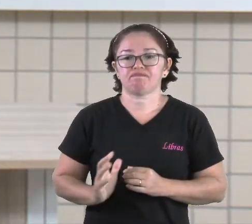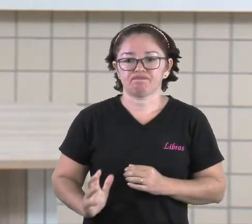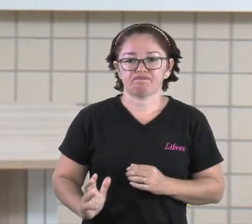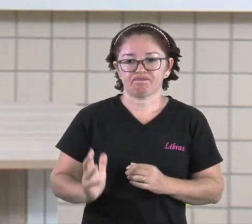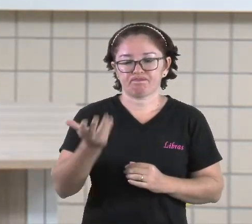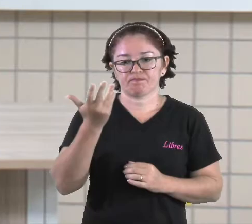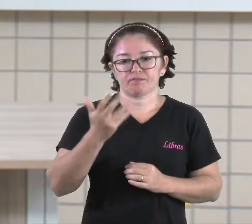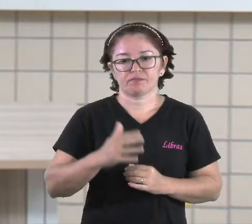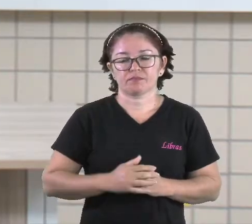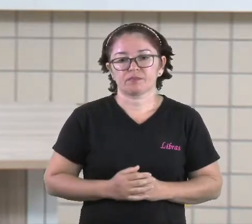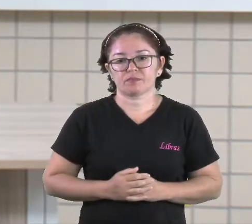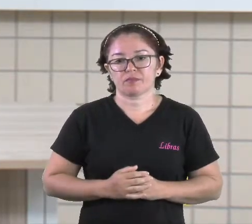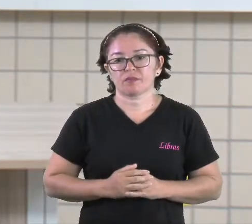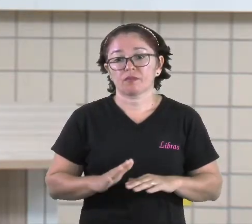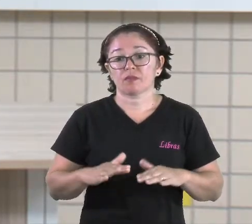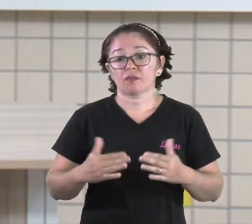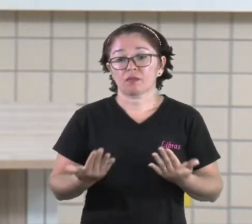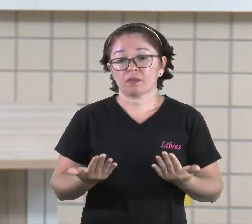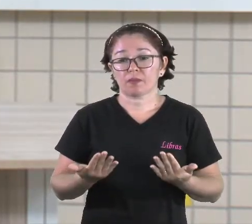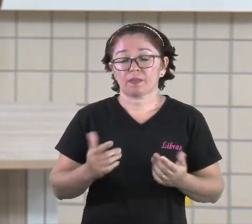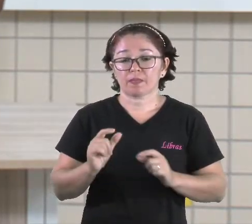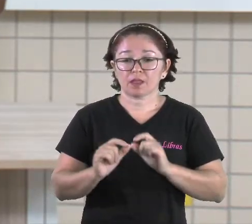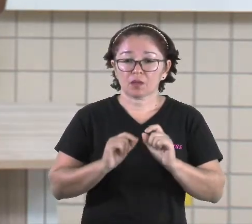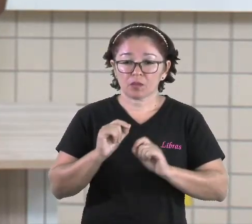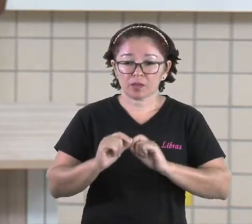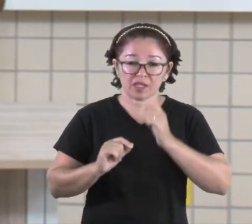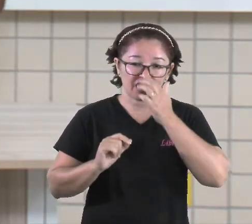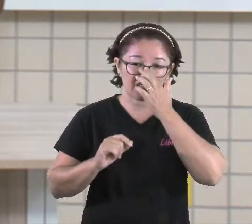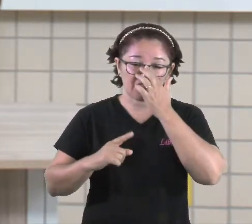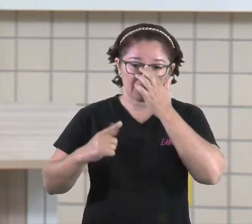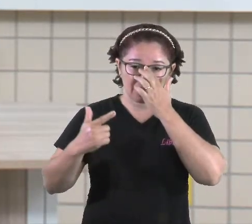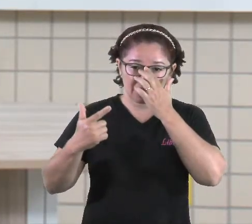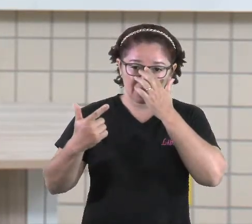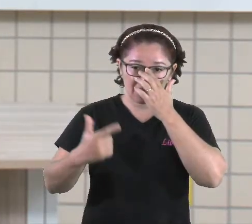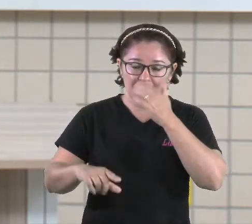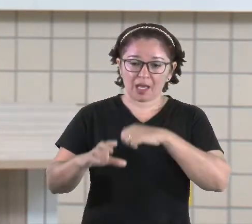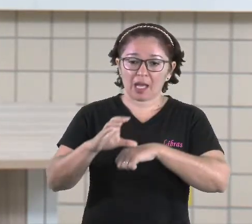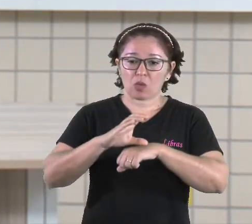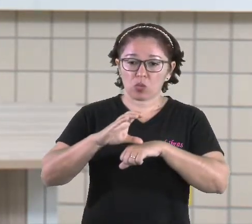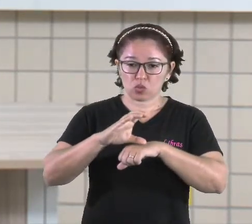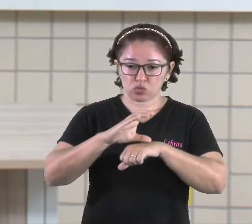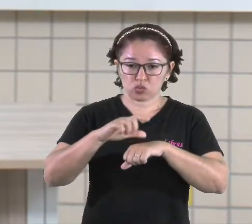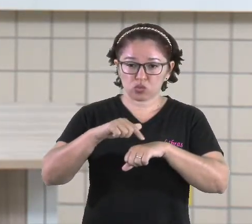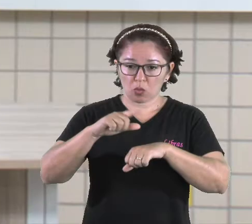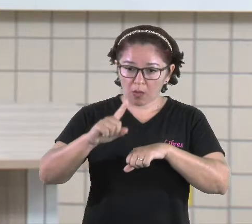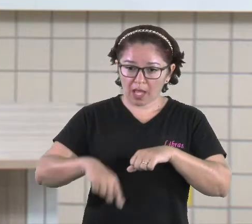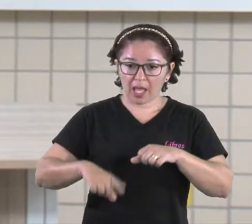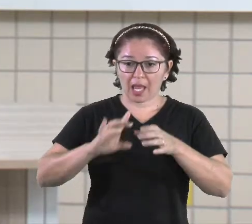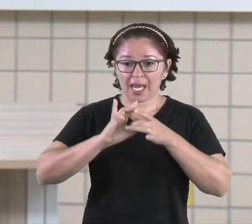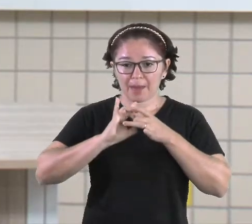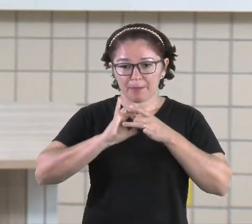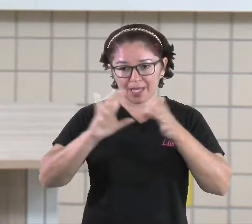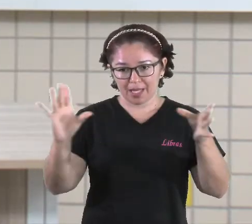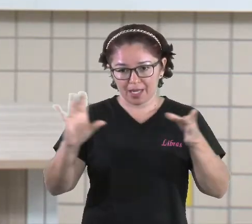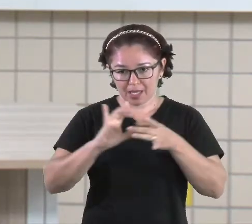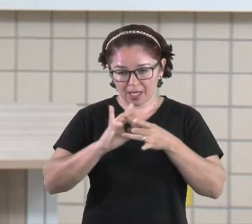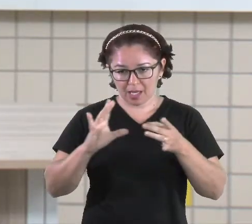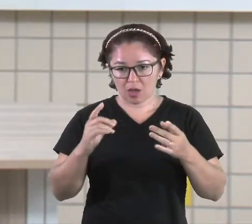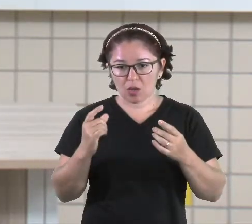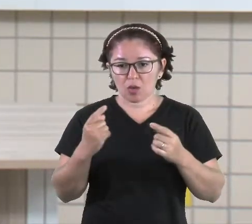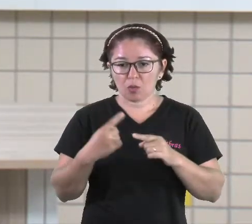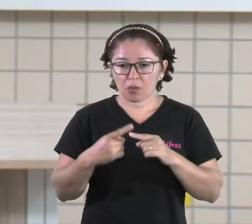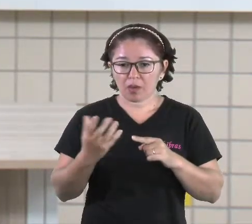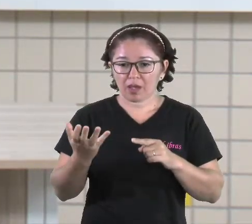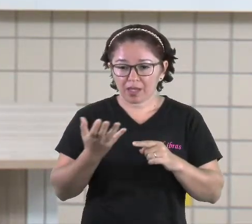progressista. O que significa isso? Liberal porque ela defendia o desenvolvimento econômico e os avanços